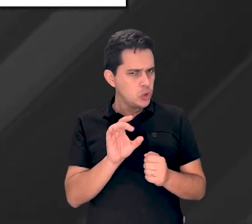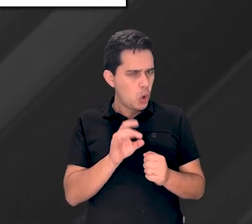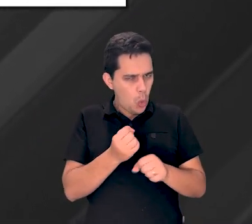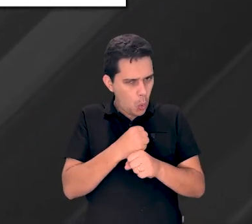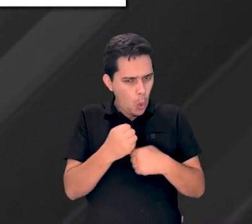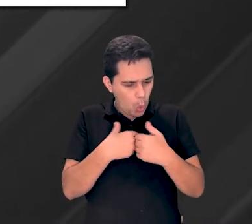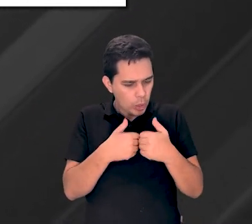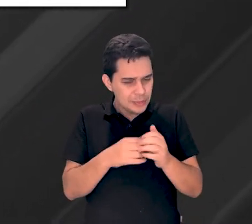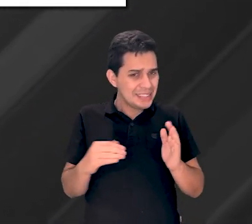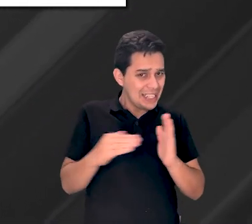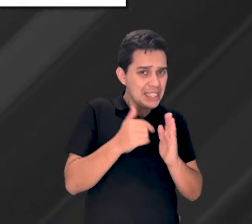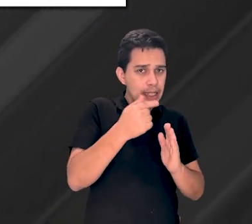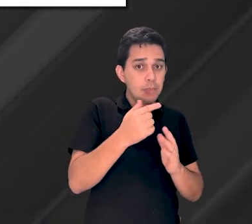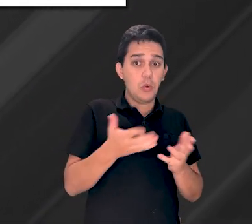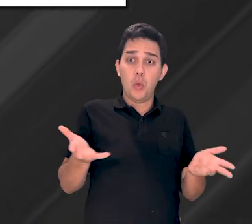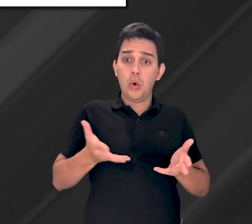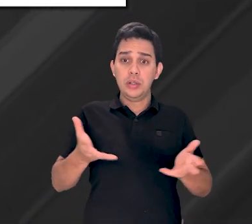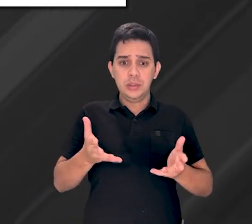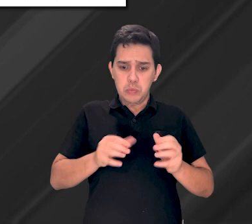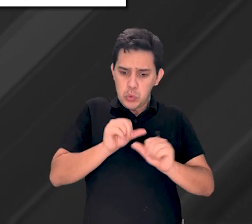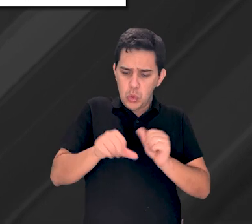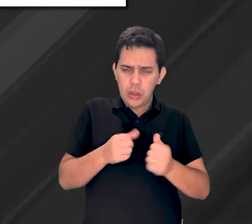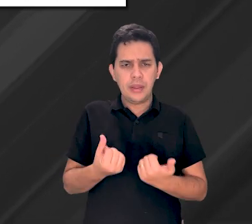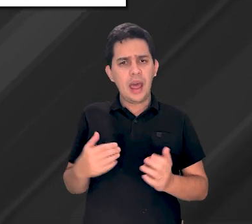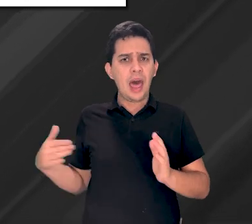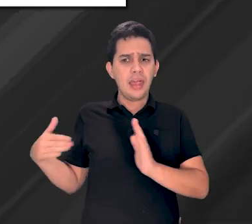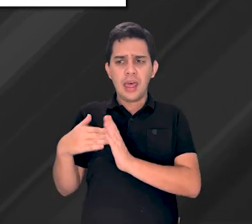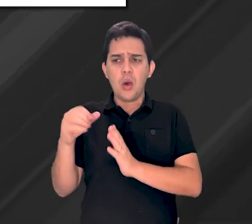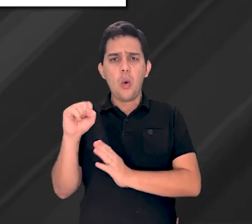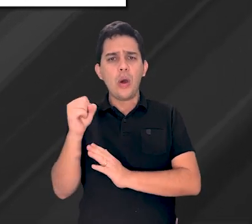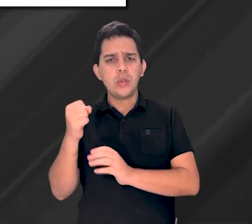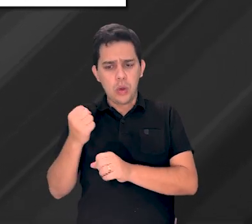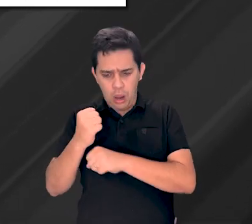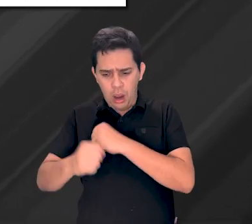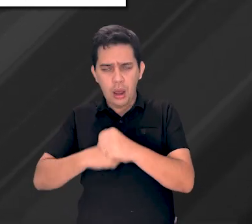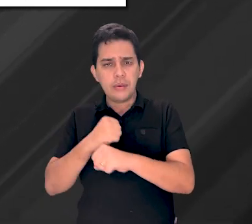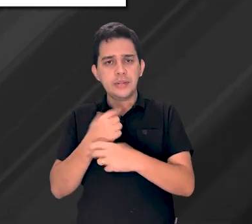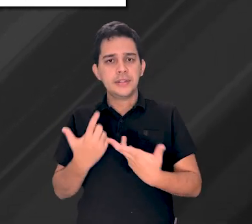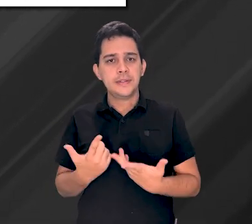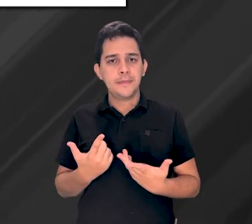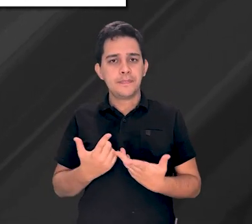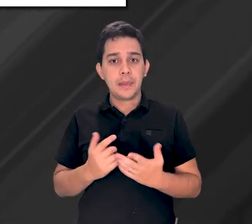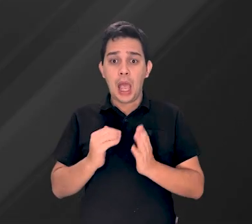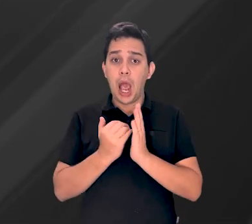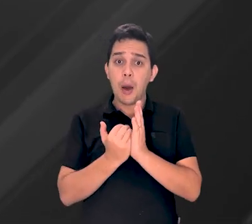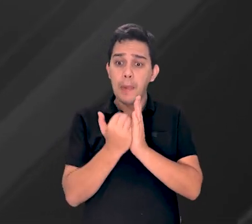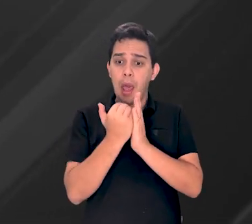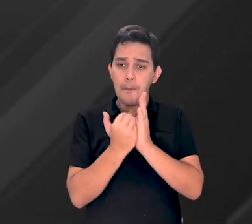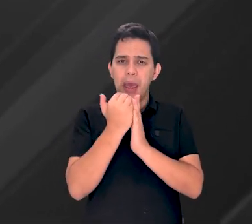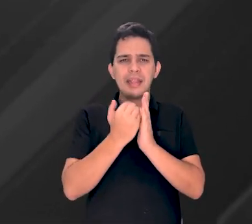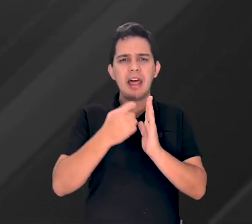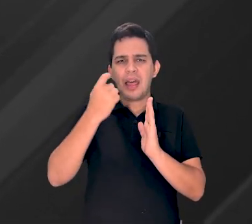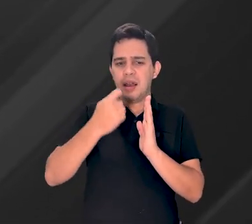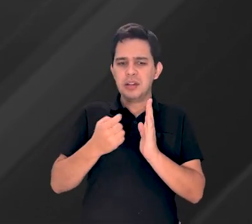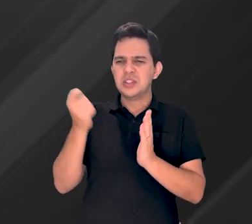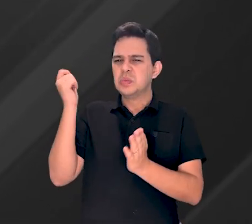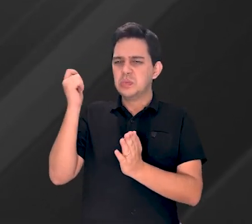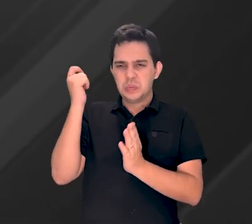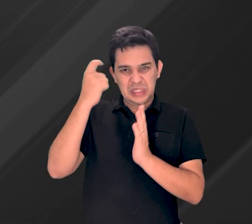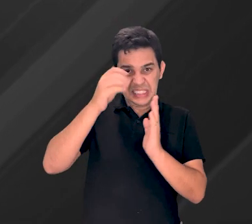do município para que isso fosse assim você vira which acréscimos tarifários que foram dados pelo